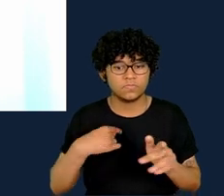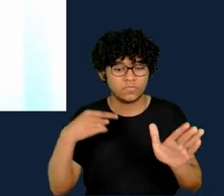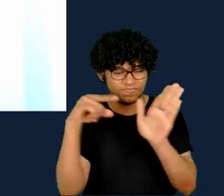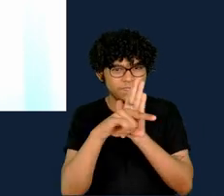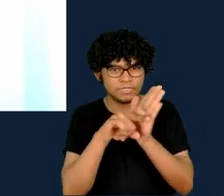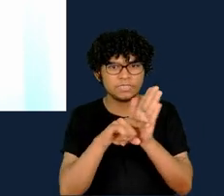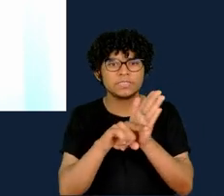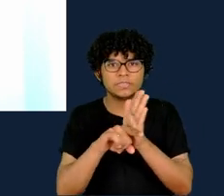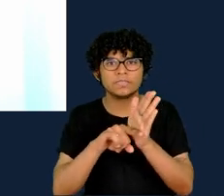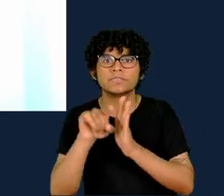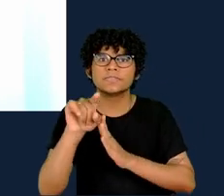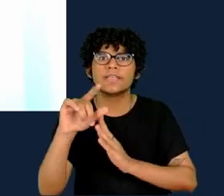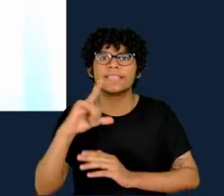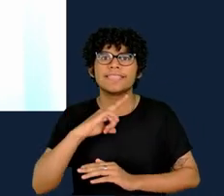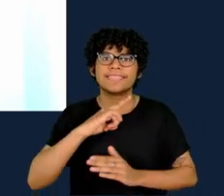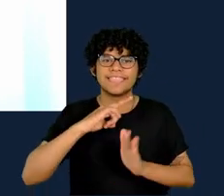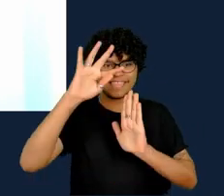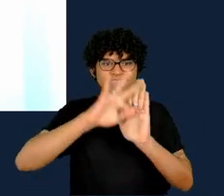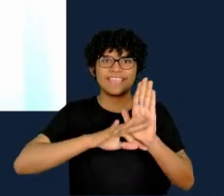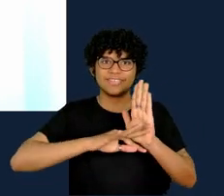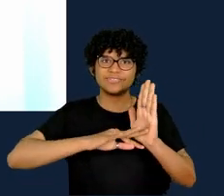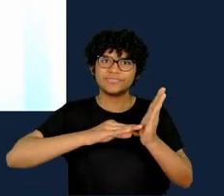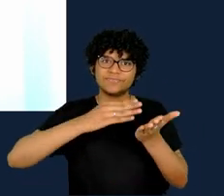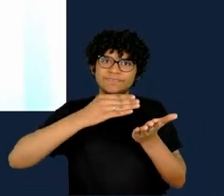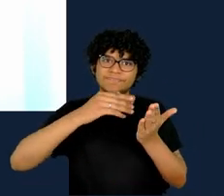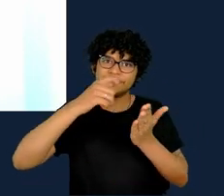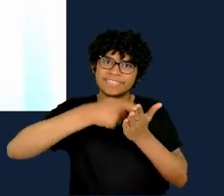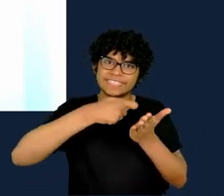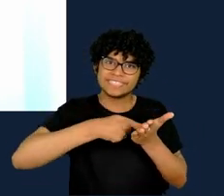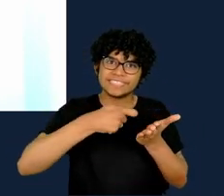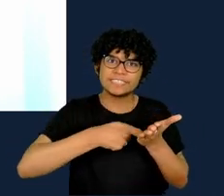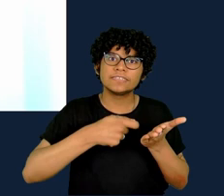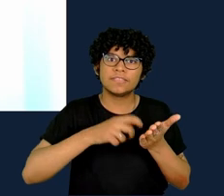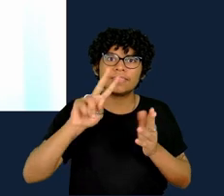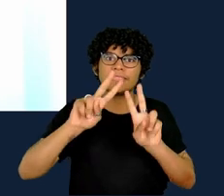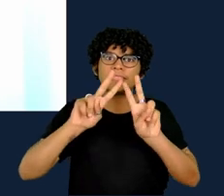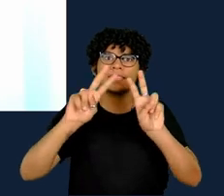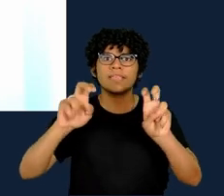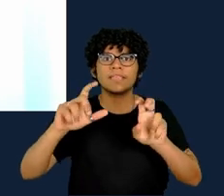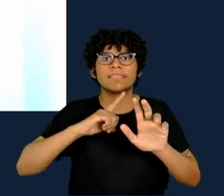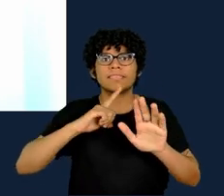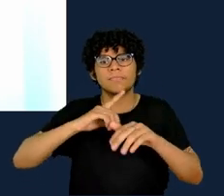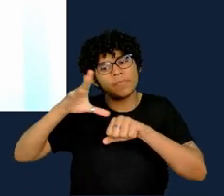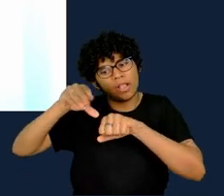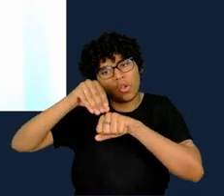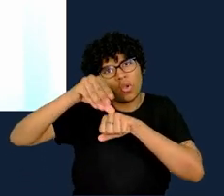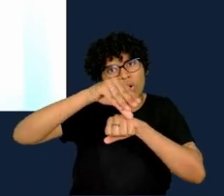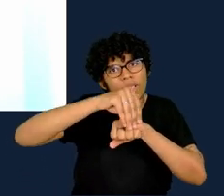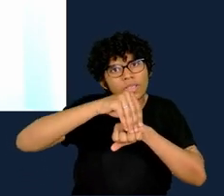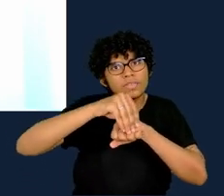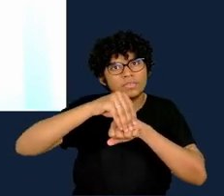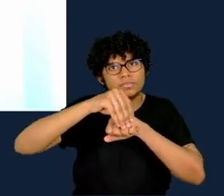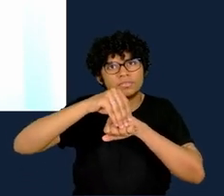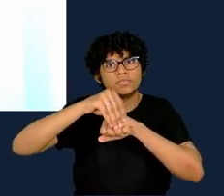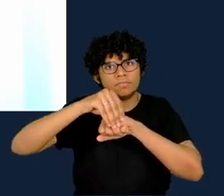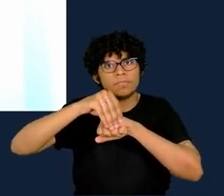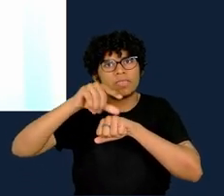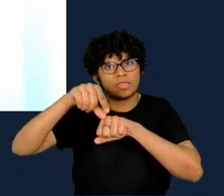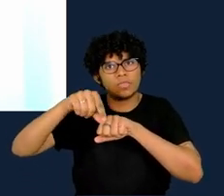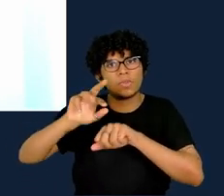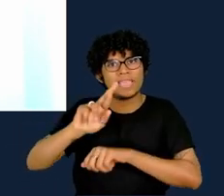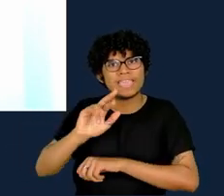você fez uma tese que falava muito sobre, né, o conhecimento Banil e daquela região do Rio